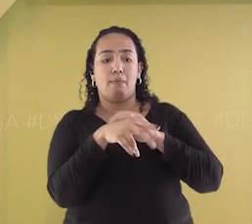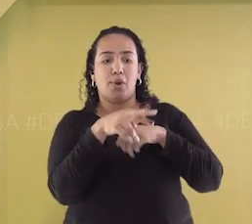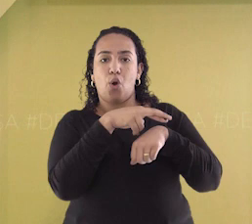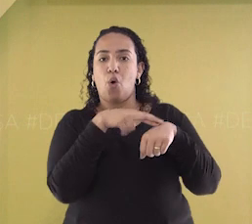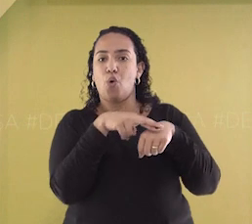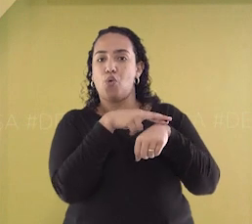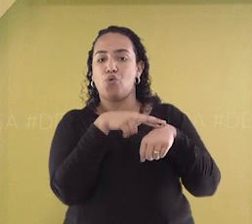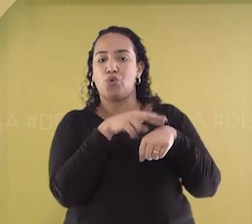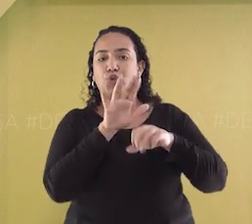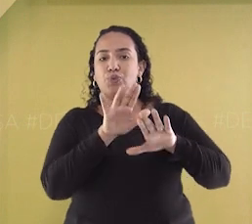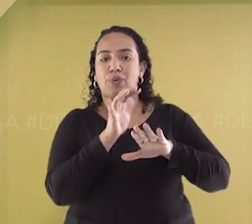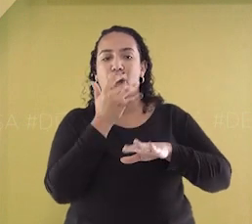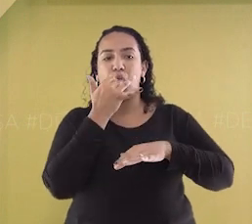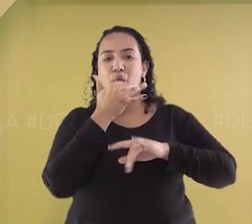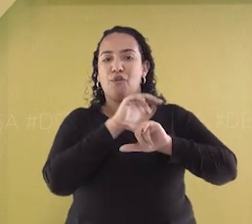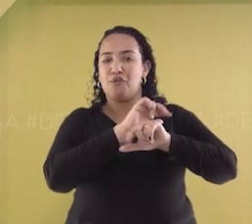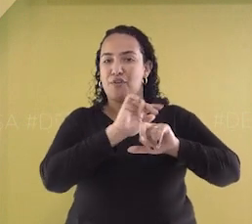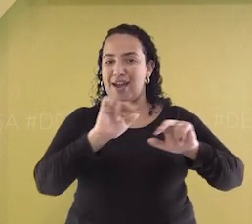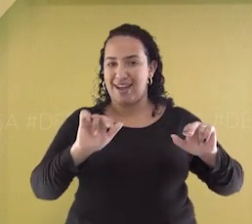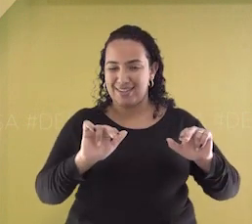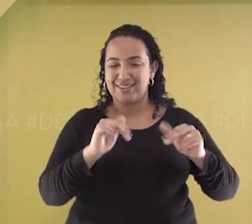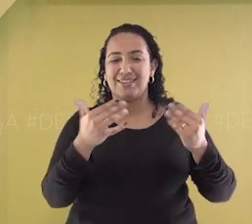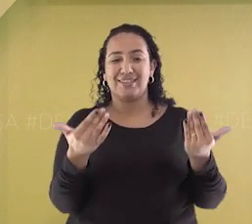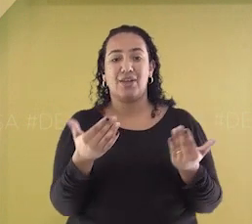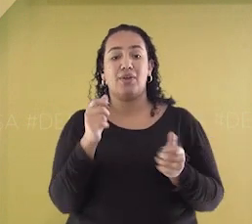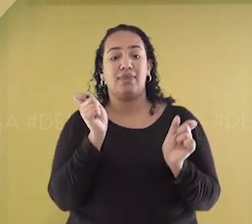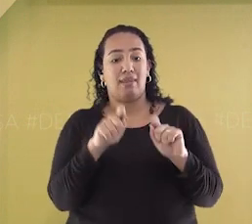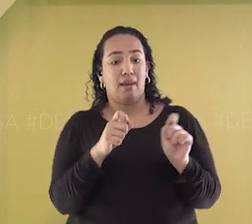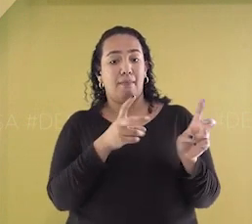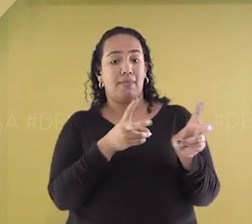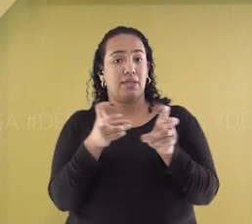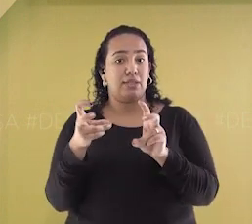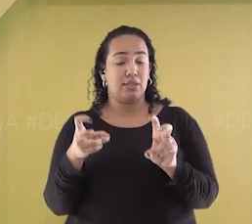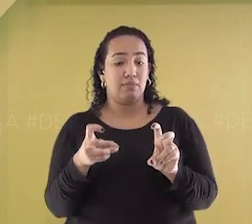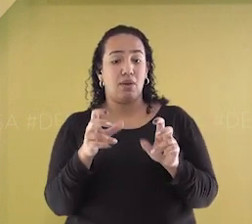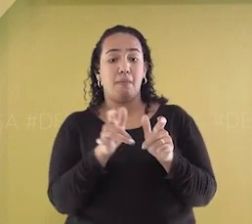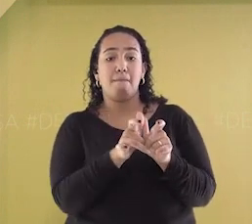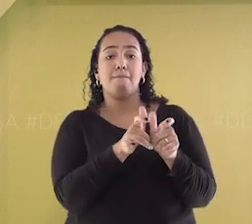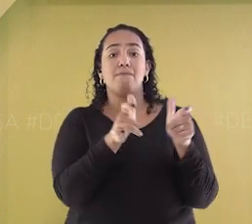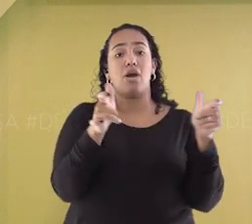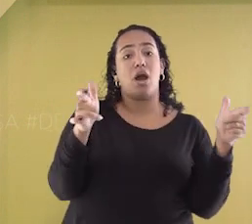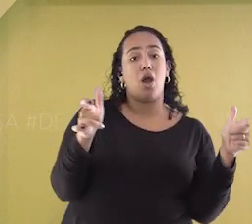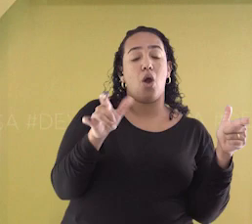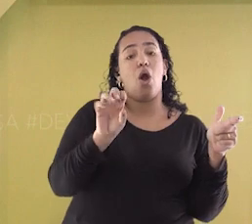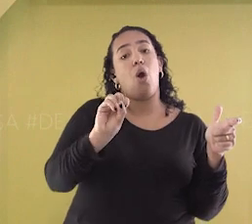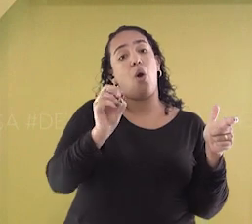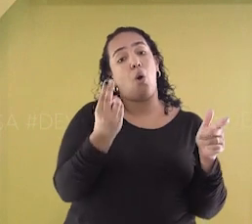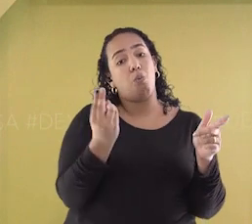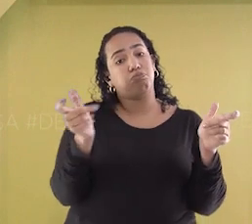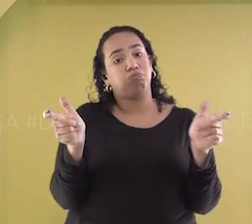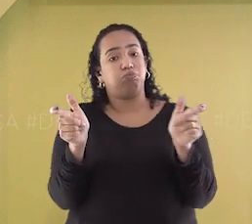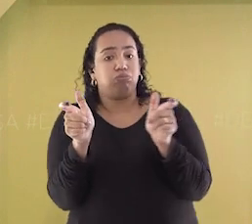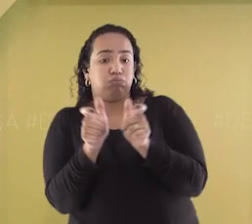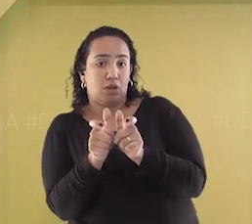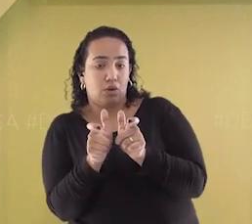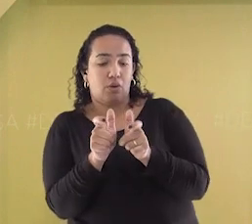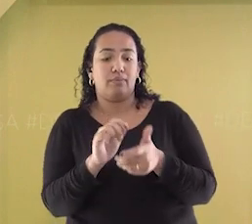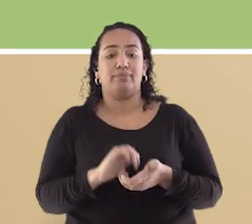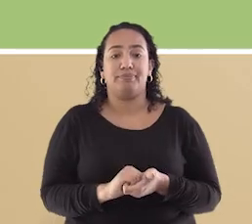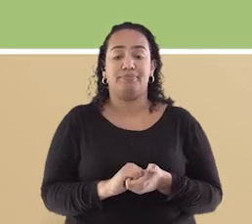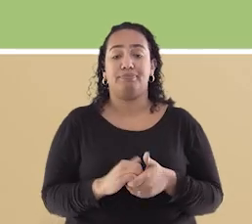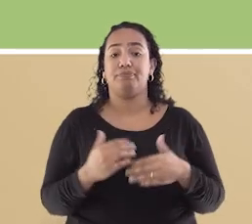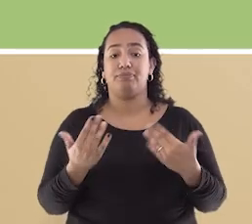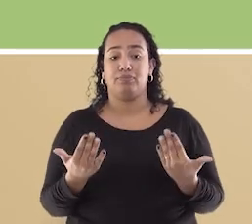roxo. Isso ajuda o leitor do mapa a identificar a maior ou menor intensidade de um